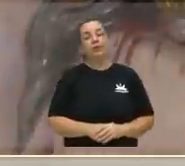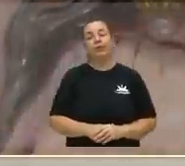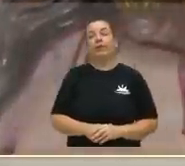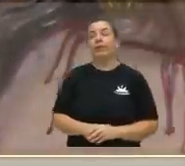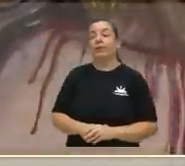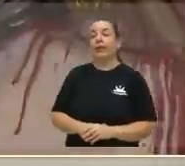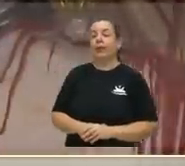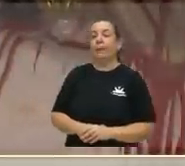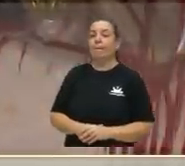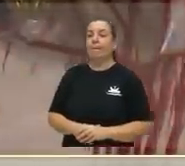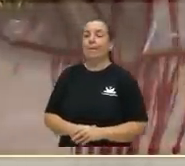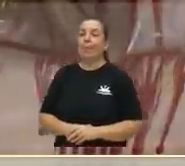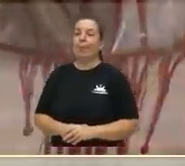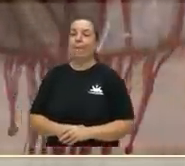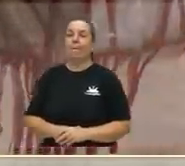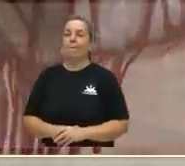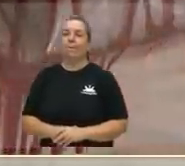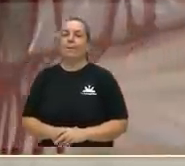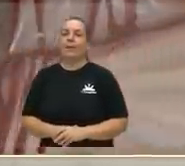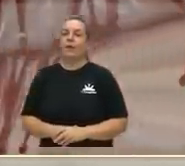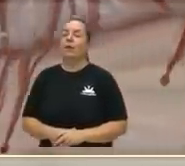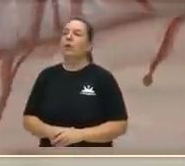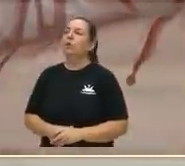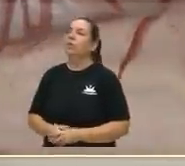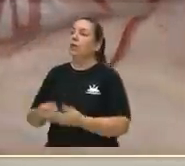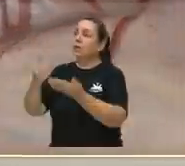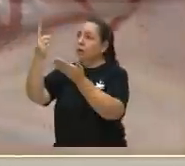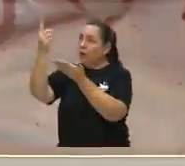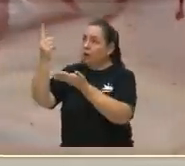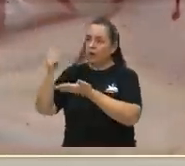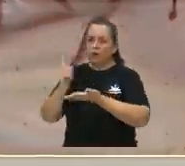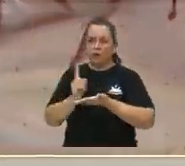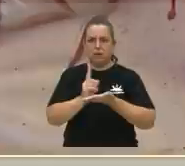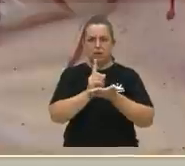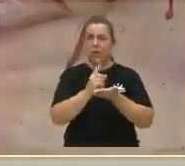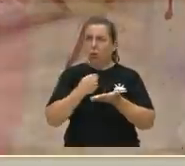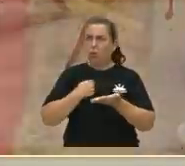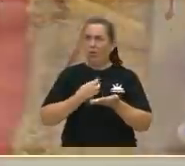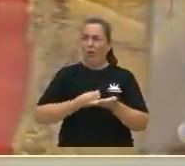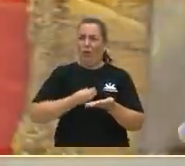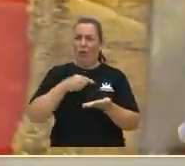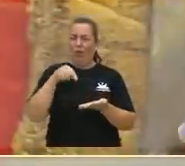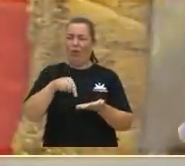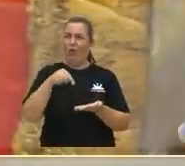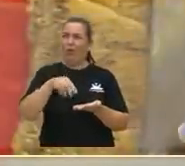está comigo eu vim aqui